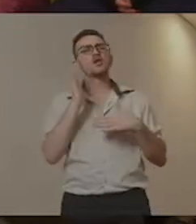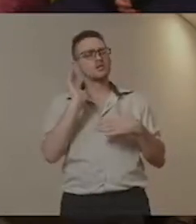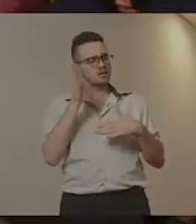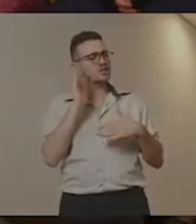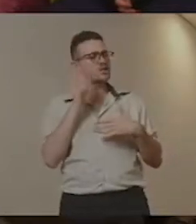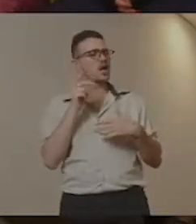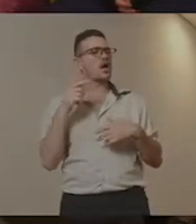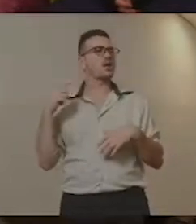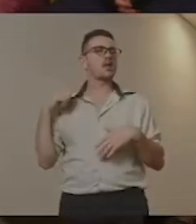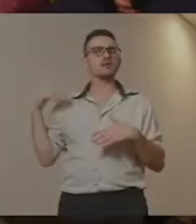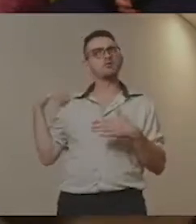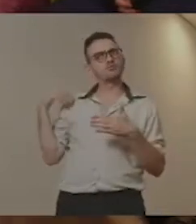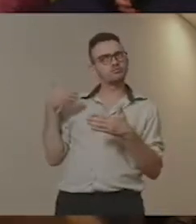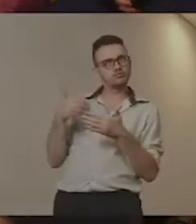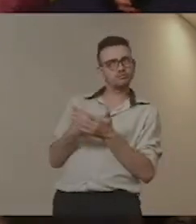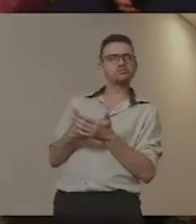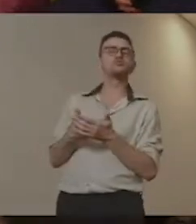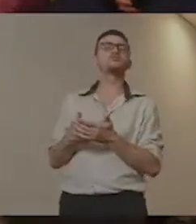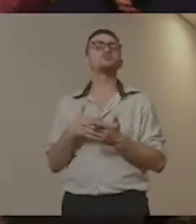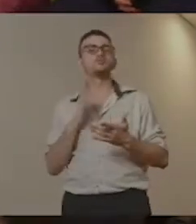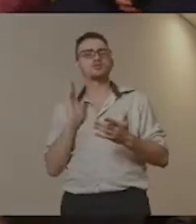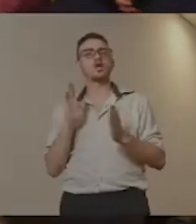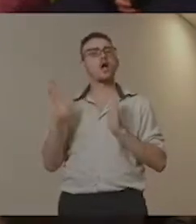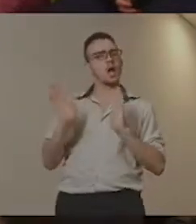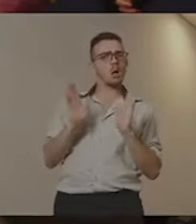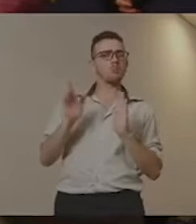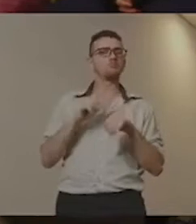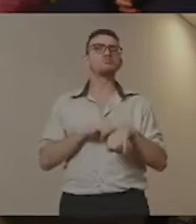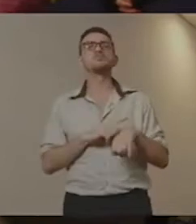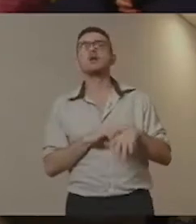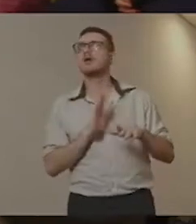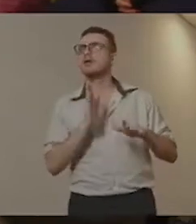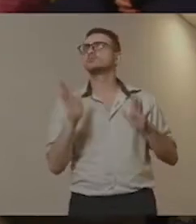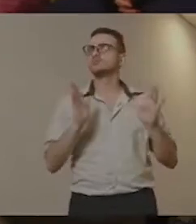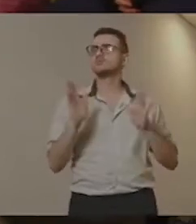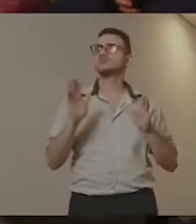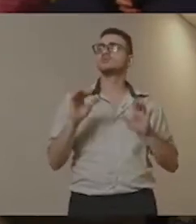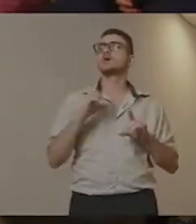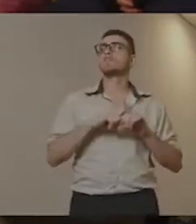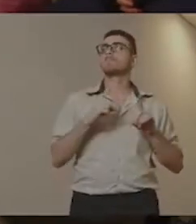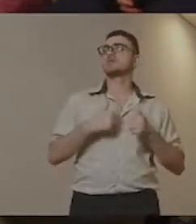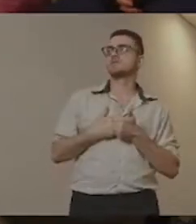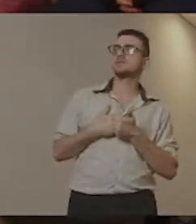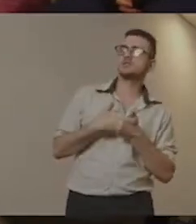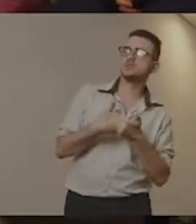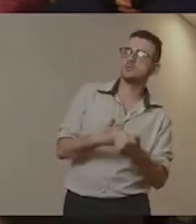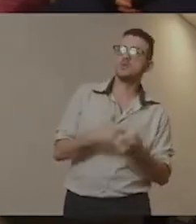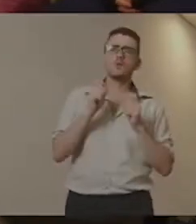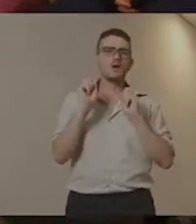retornou para o presencial na escola, né? Mas a gente tem acompanhado que o sofrimento emocional